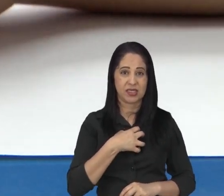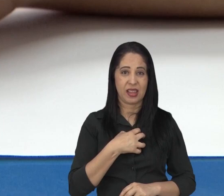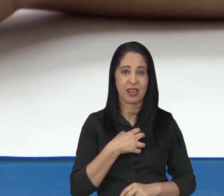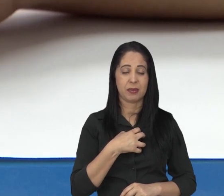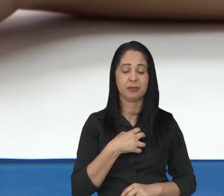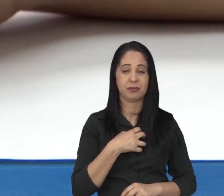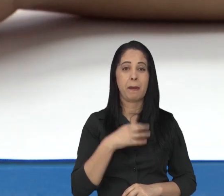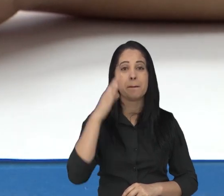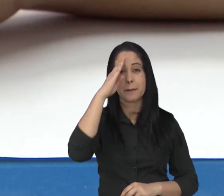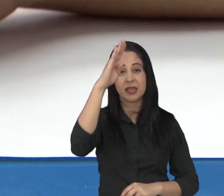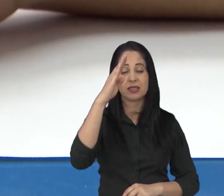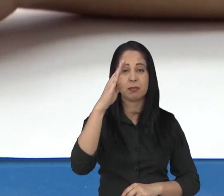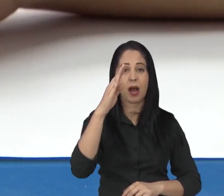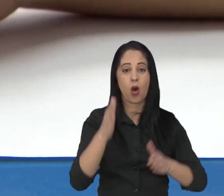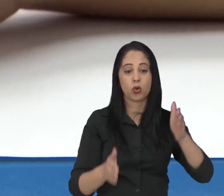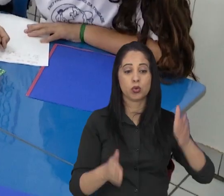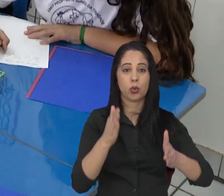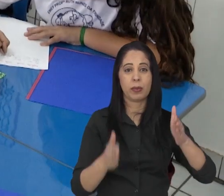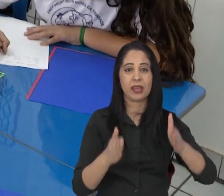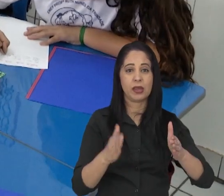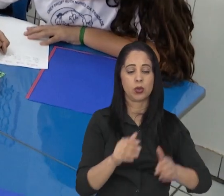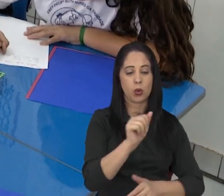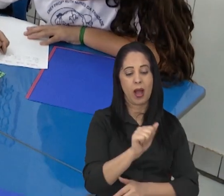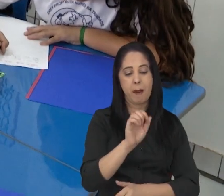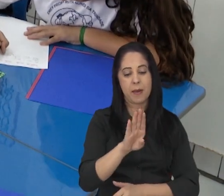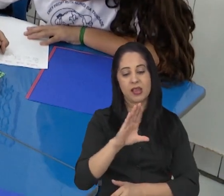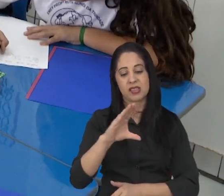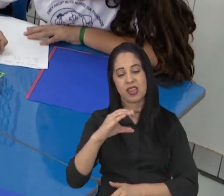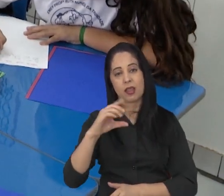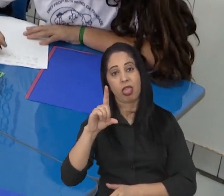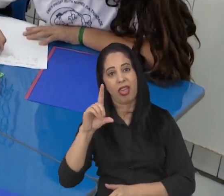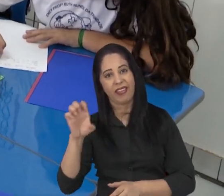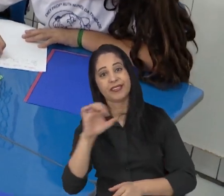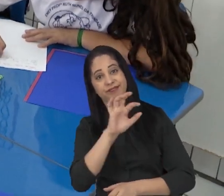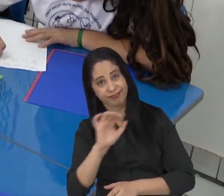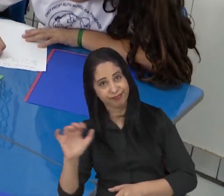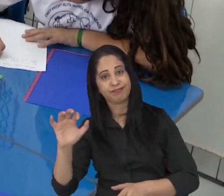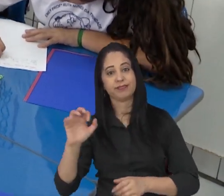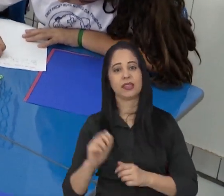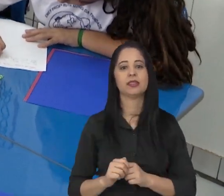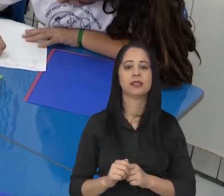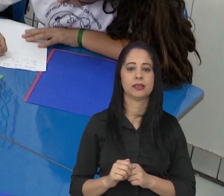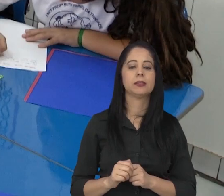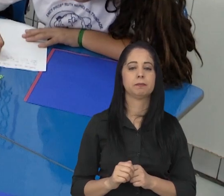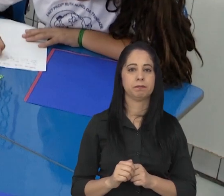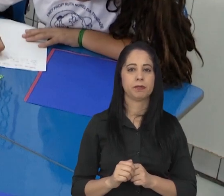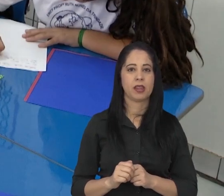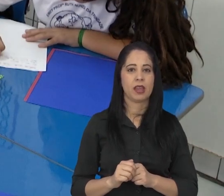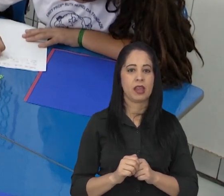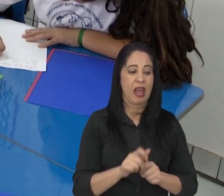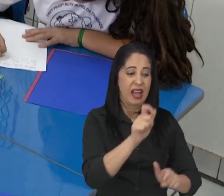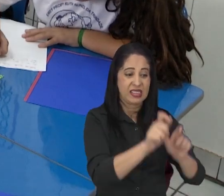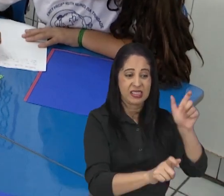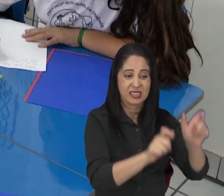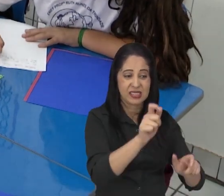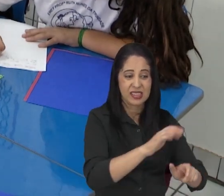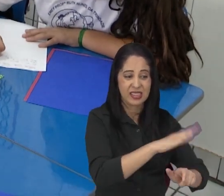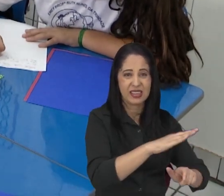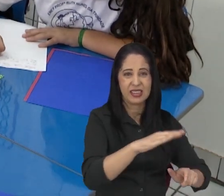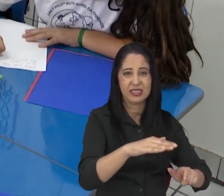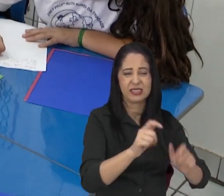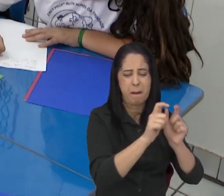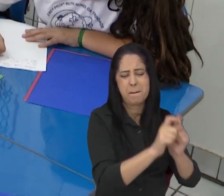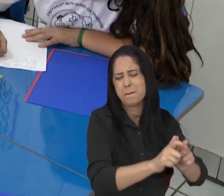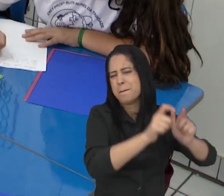mais evidentes na fase de alfabetização. Um estudo apresentado pela Associação Brasileira de Dislexia apontou que este é o distúrbio de